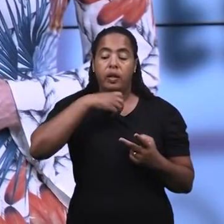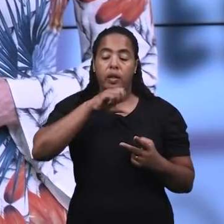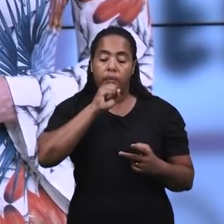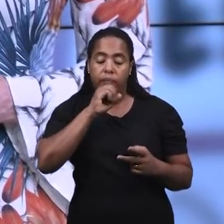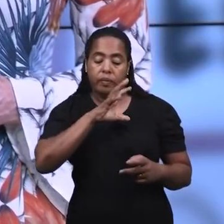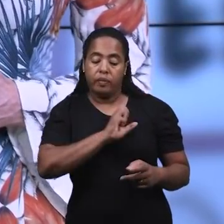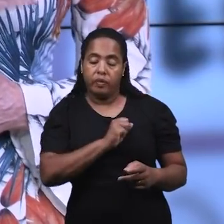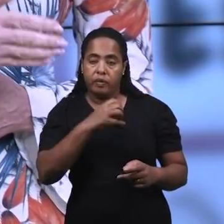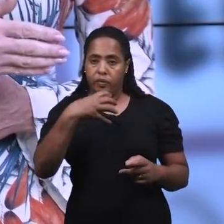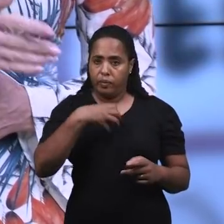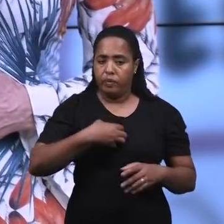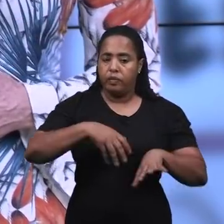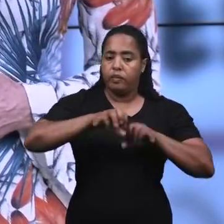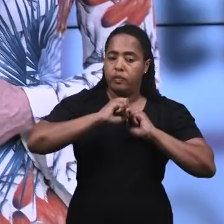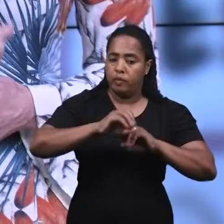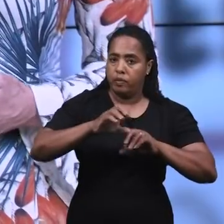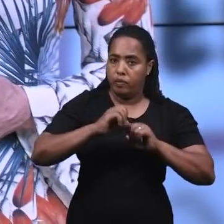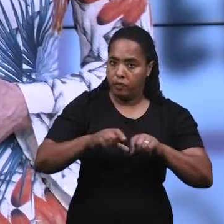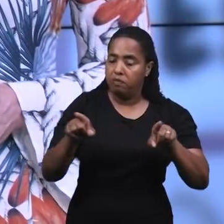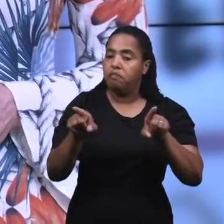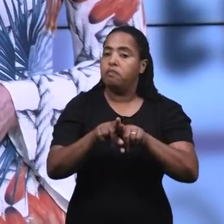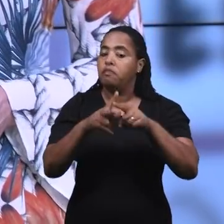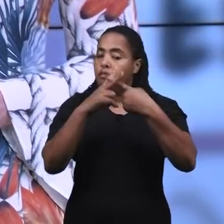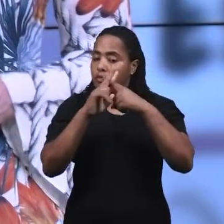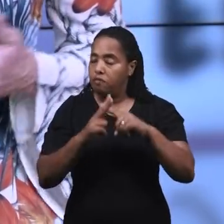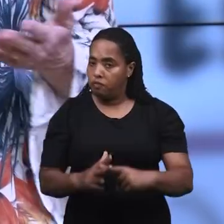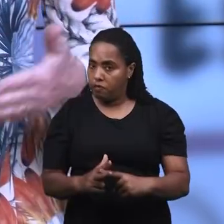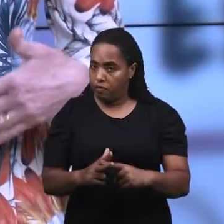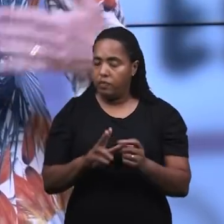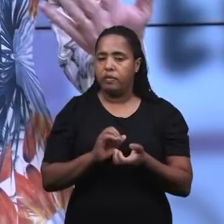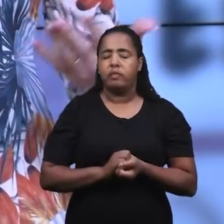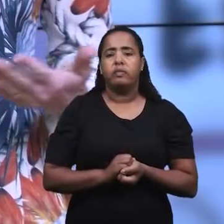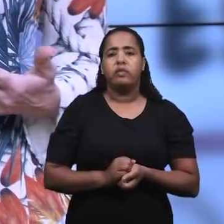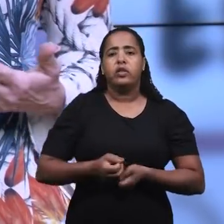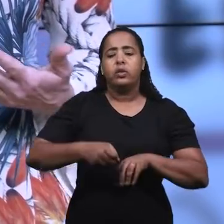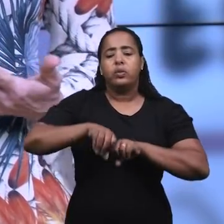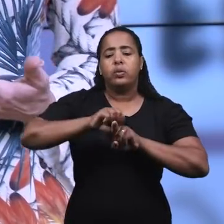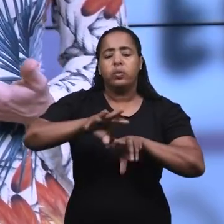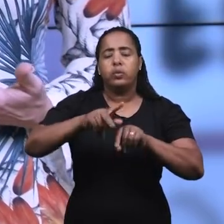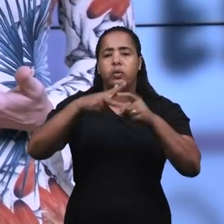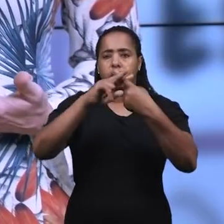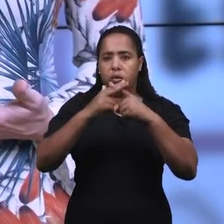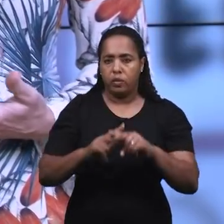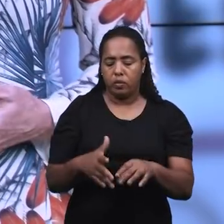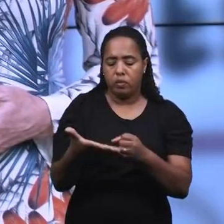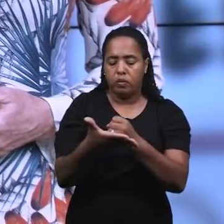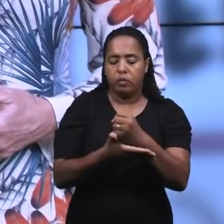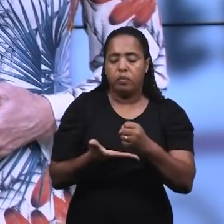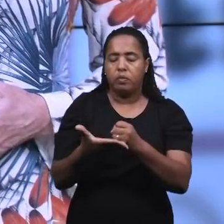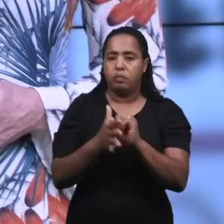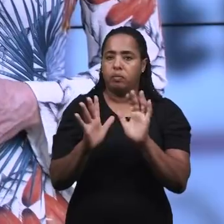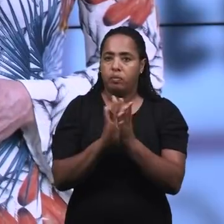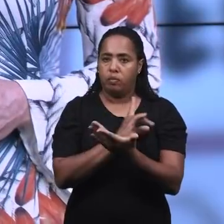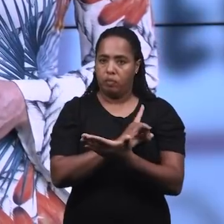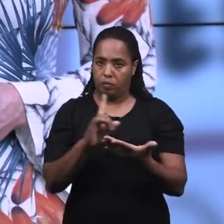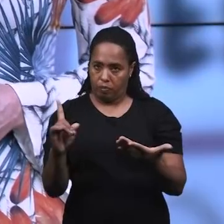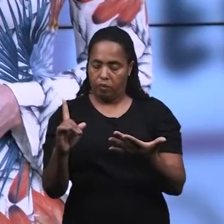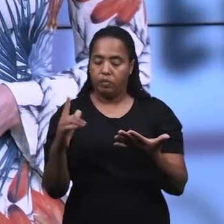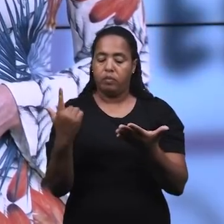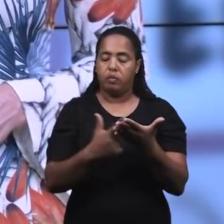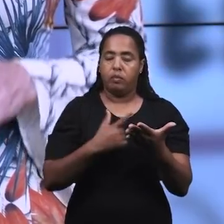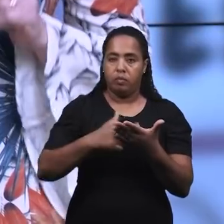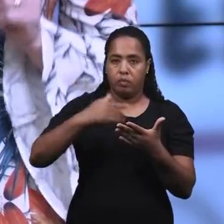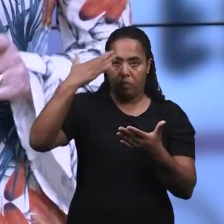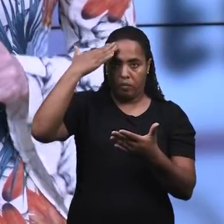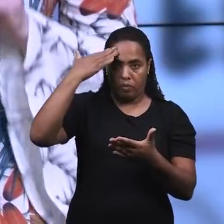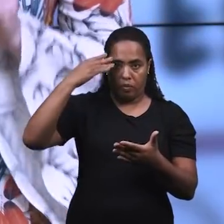ama ensina, mas também corrige. O ensino e a correção têm base bíblica. No livro de